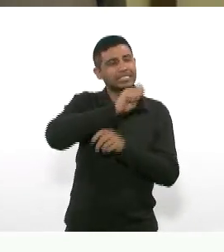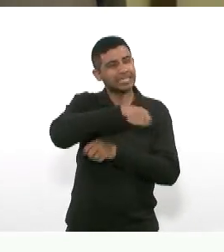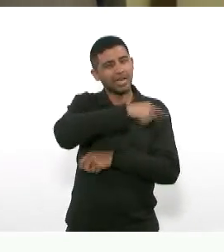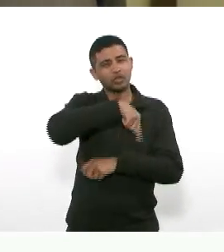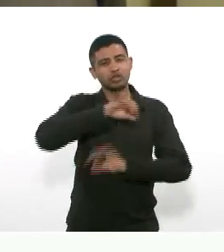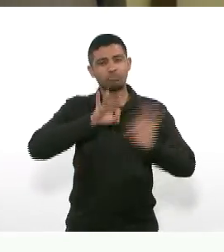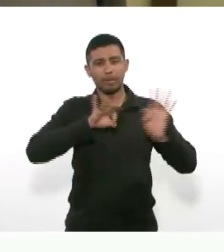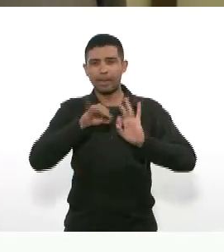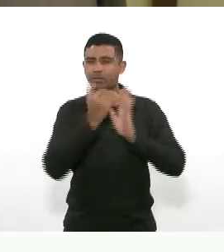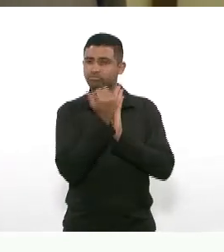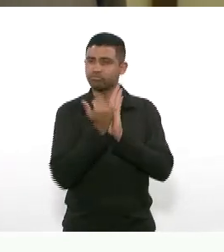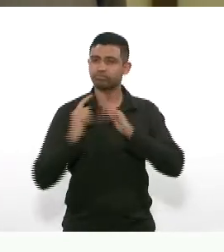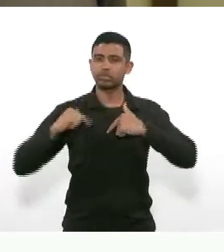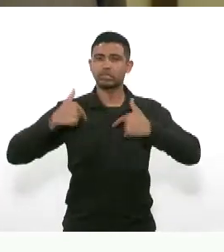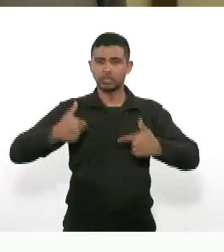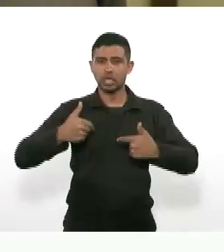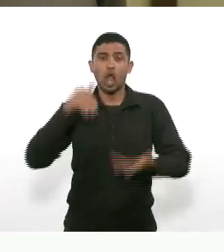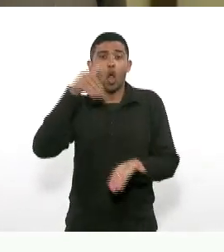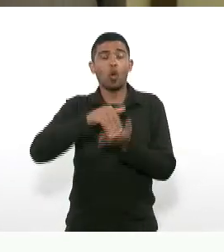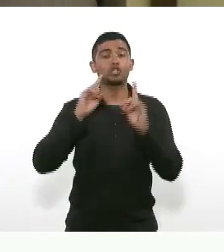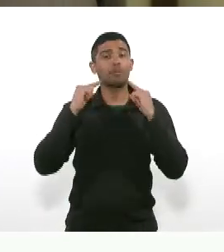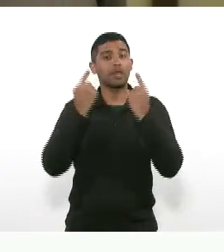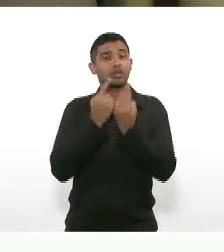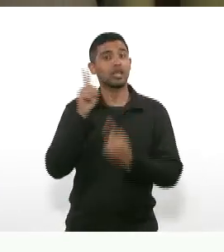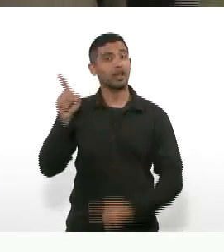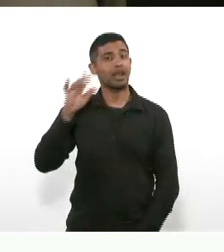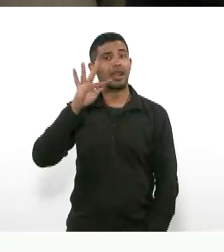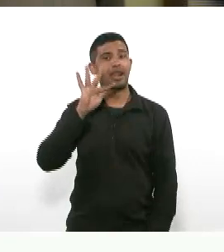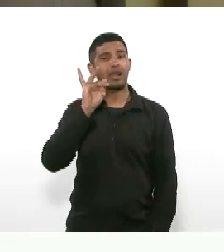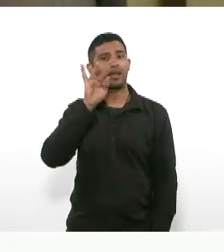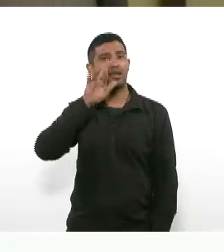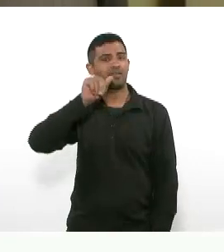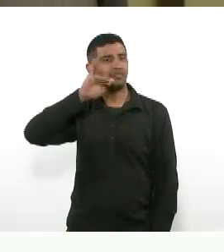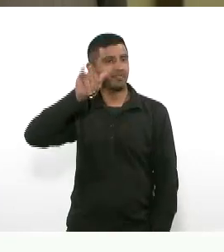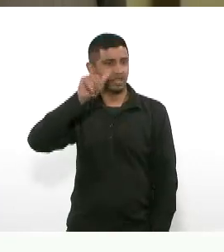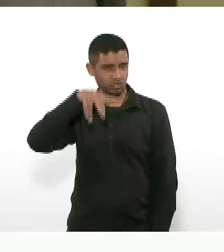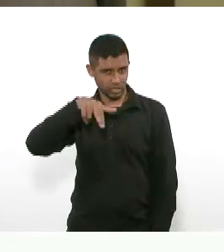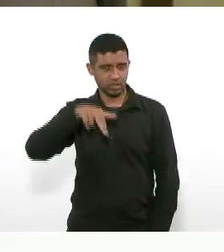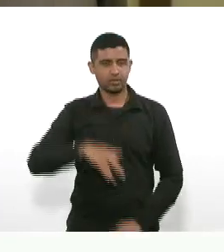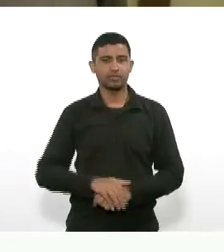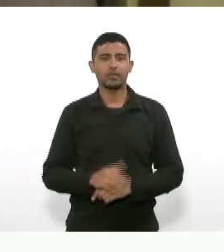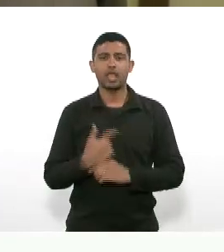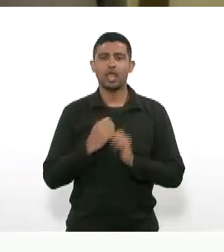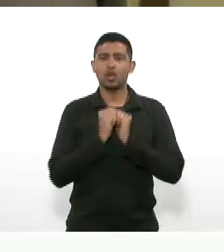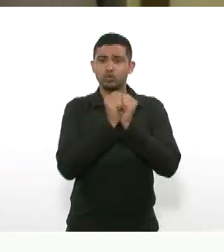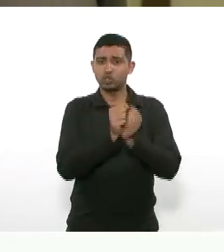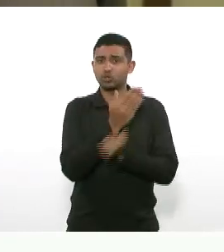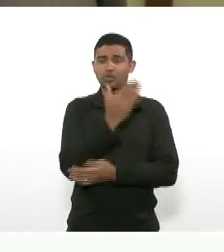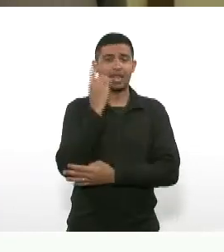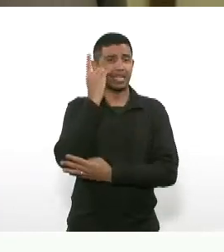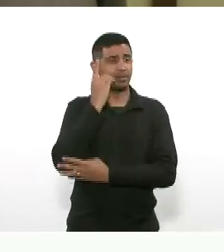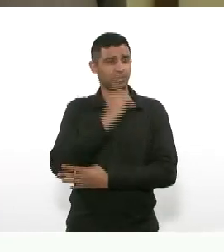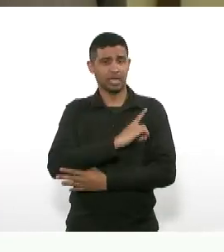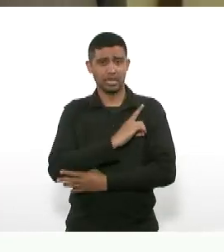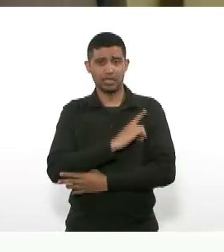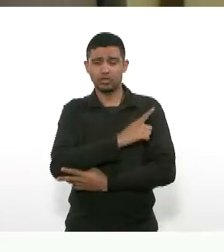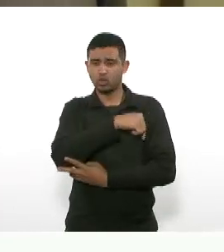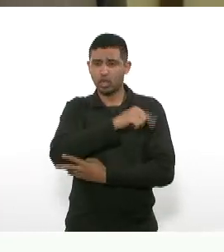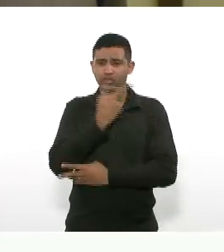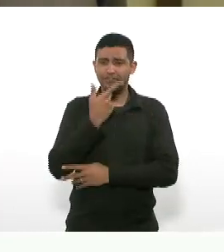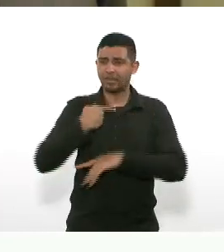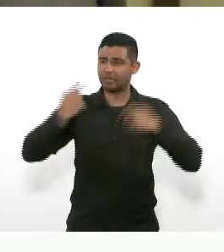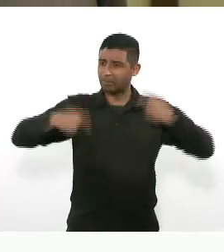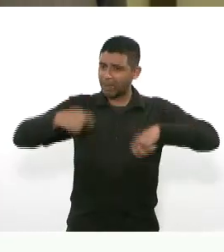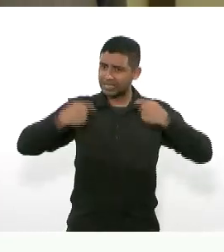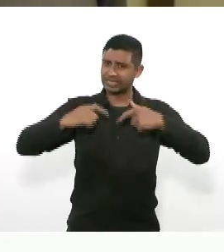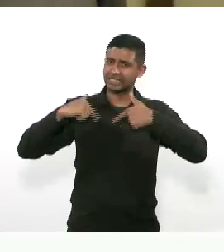plano. Na última reunião da Firjan, só para eu terminar, quando eu e a deputada Marta Rocha falamos da necessidade do